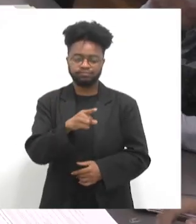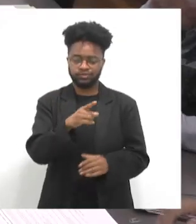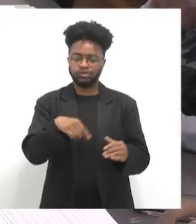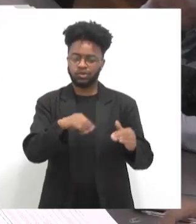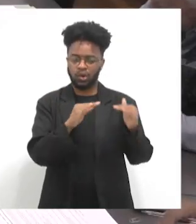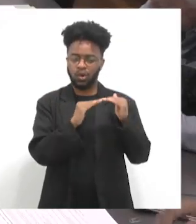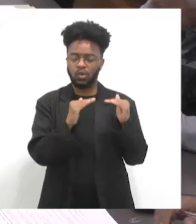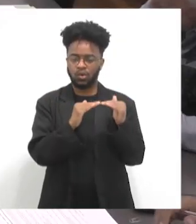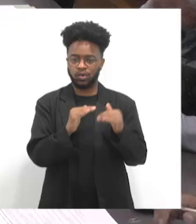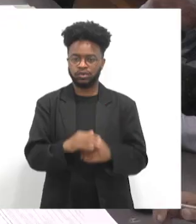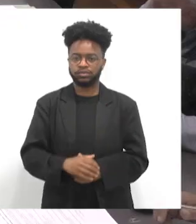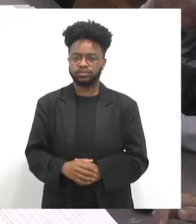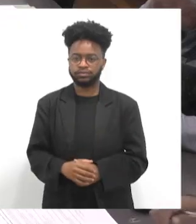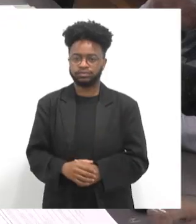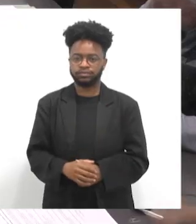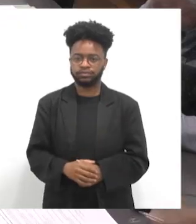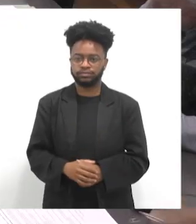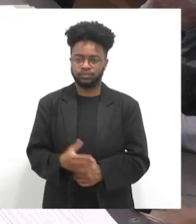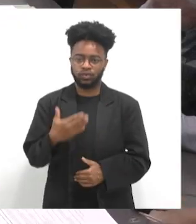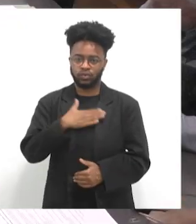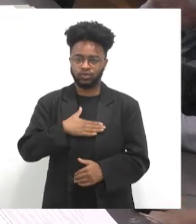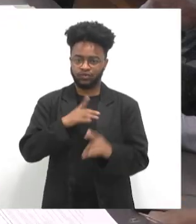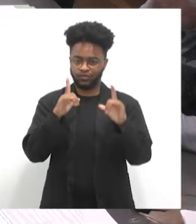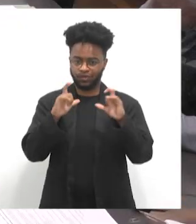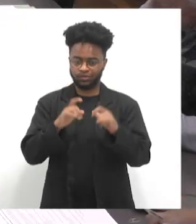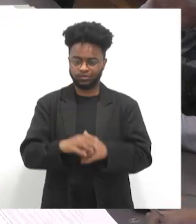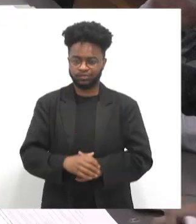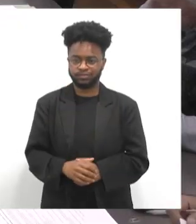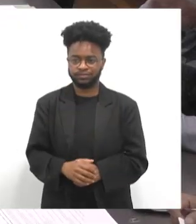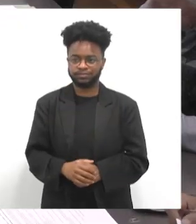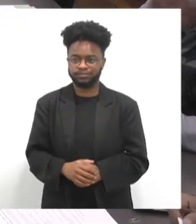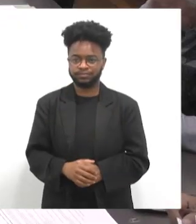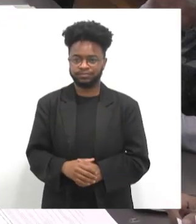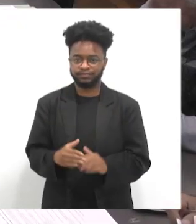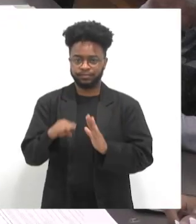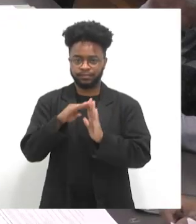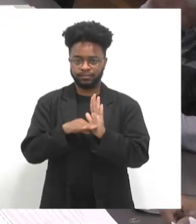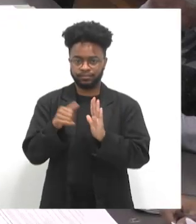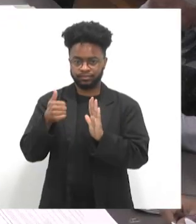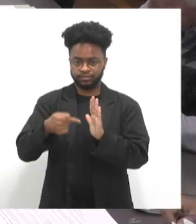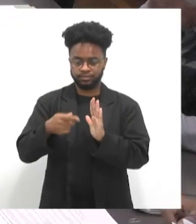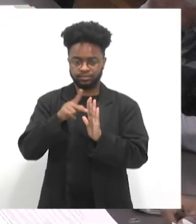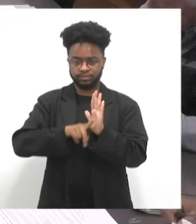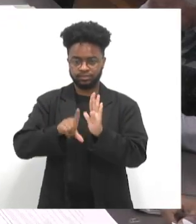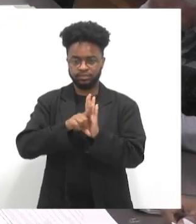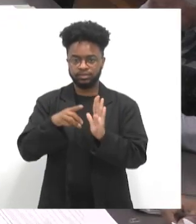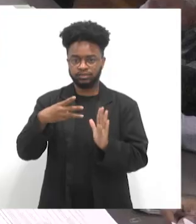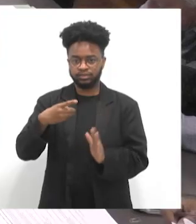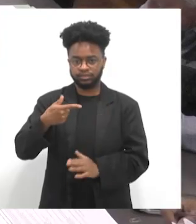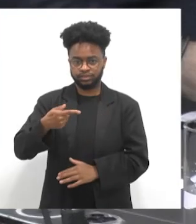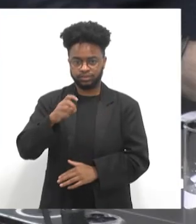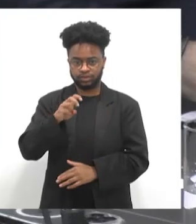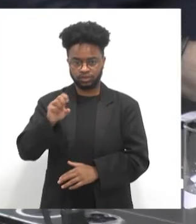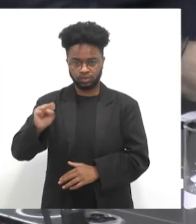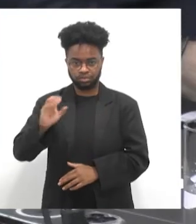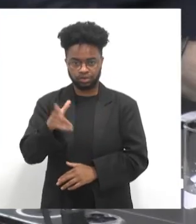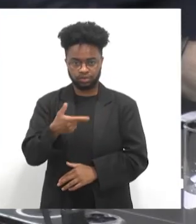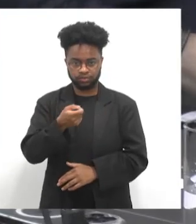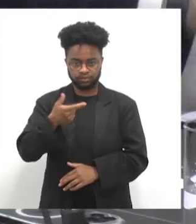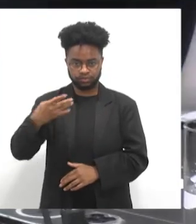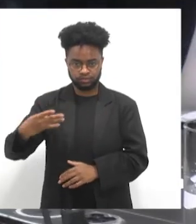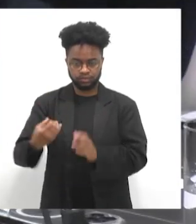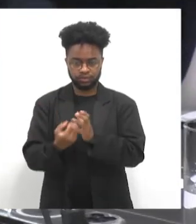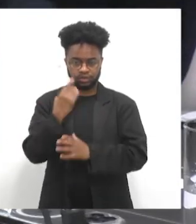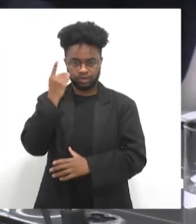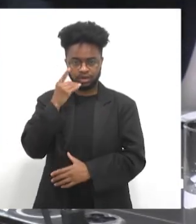unanimidade. Gostei da foto. 17 da pauta, projeto de lei 3758 de 24, de autoria do deputado